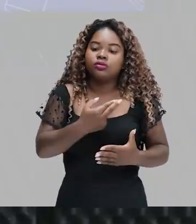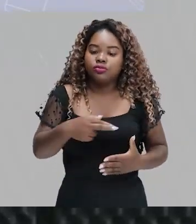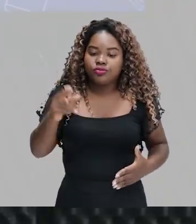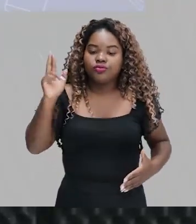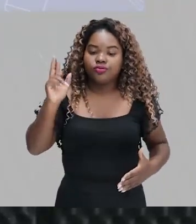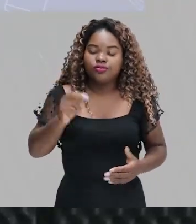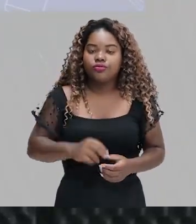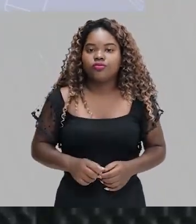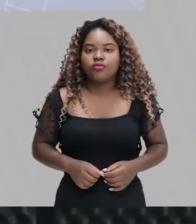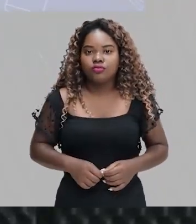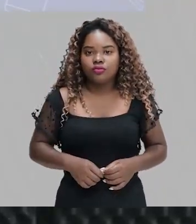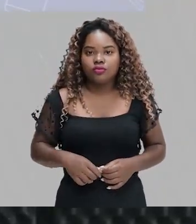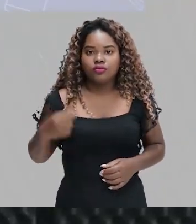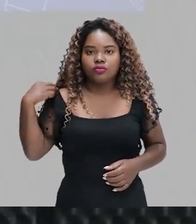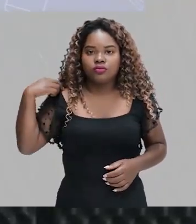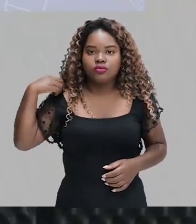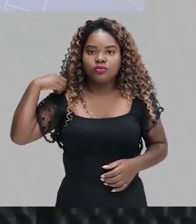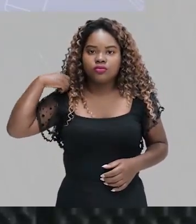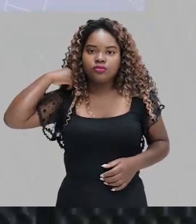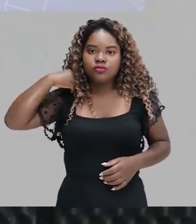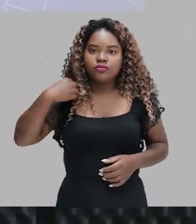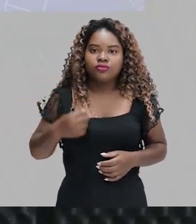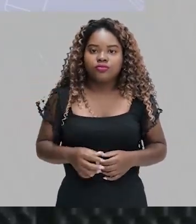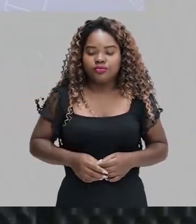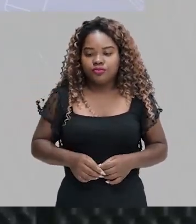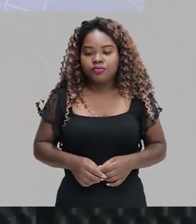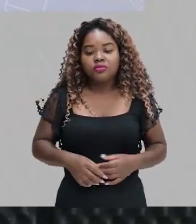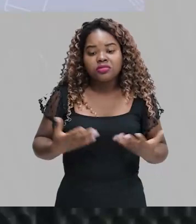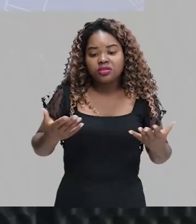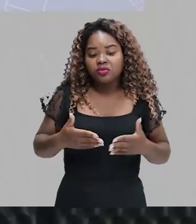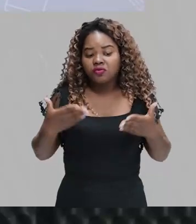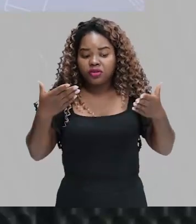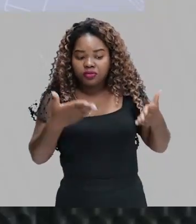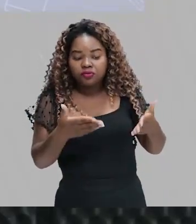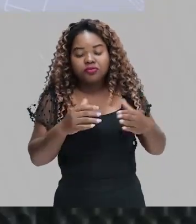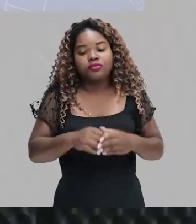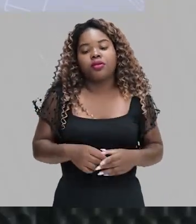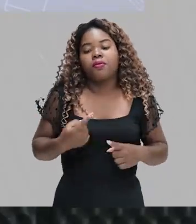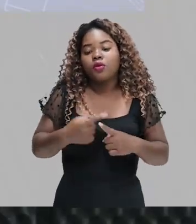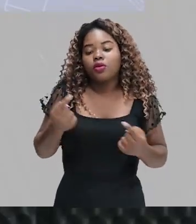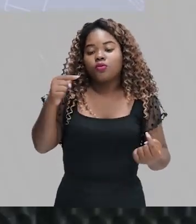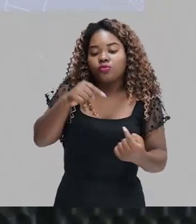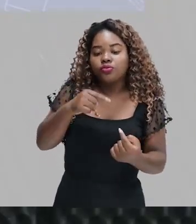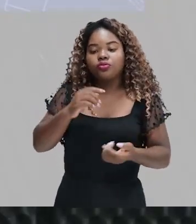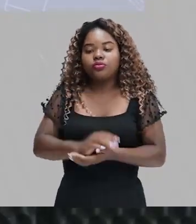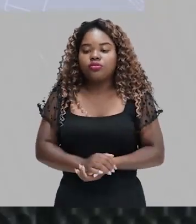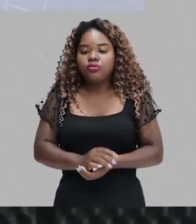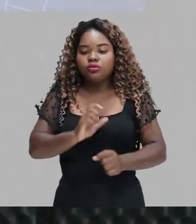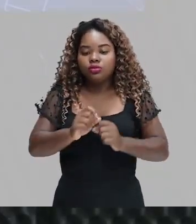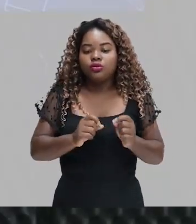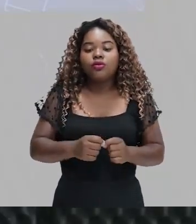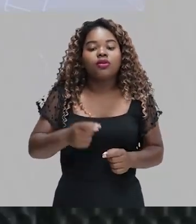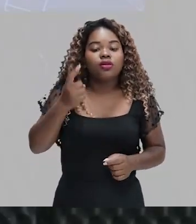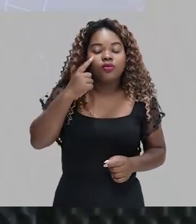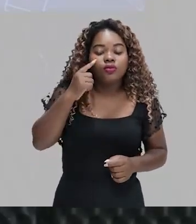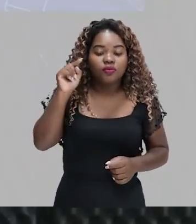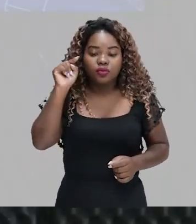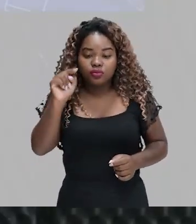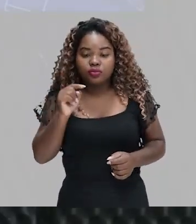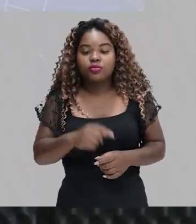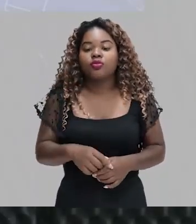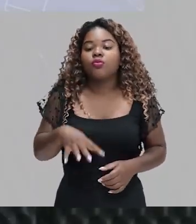para onde você vai, se você fizer coisas boas. Não vou entrar no mérito teológico da questão, porque o objetivo aqui é instalar e criar dúvidas na cabeça de vocês